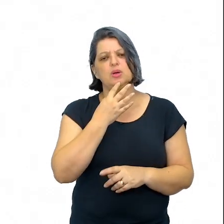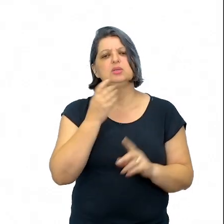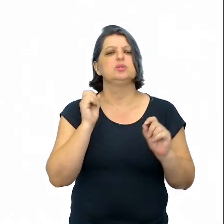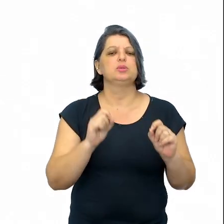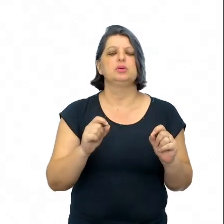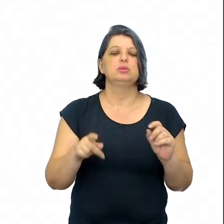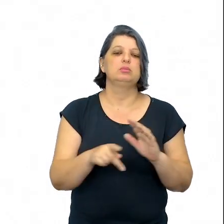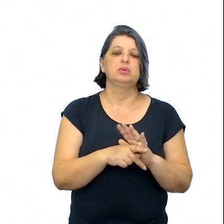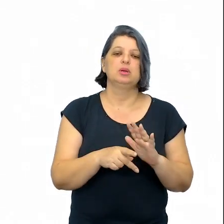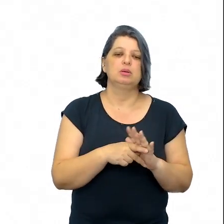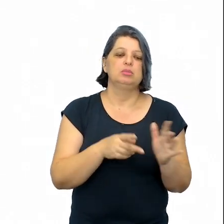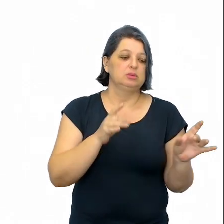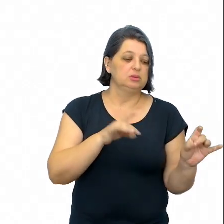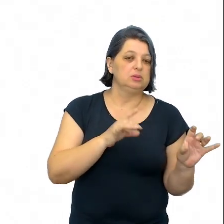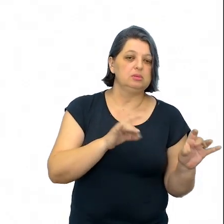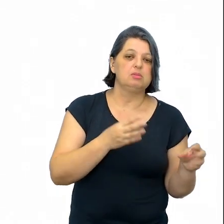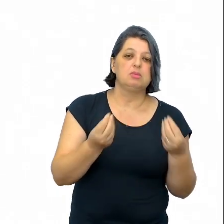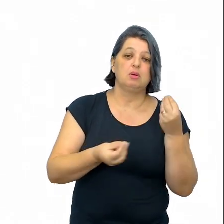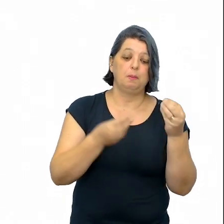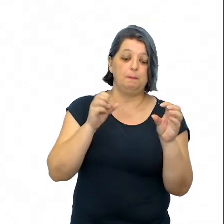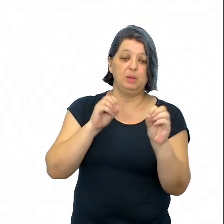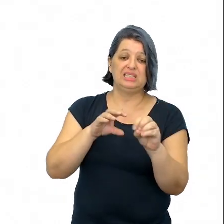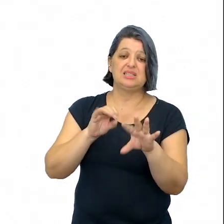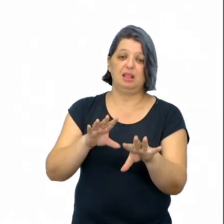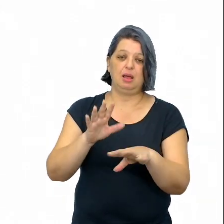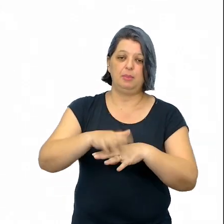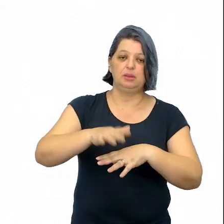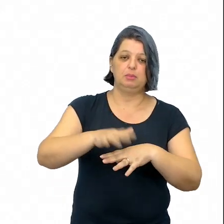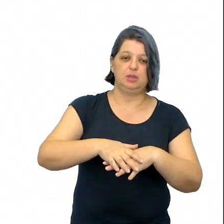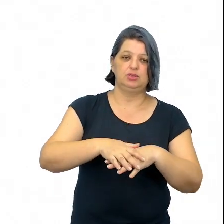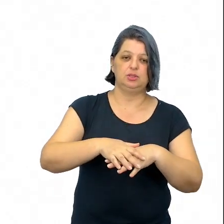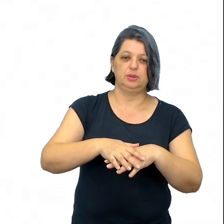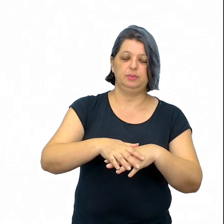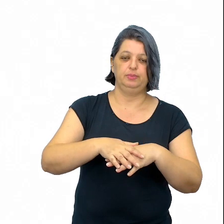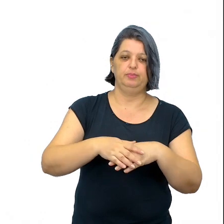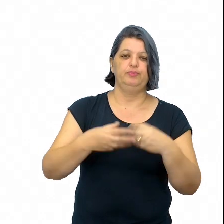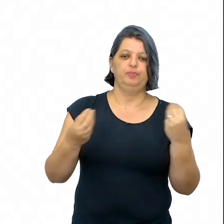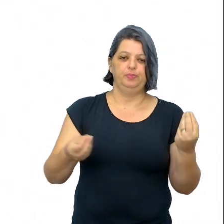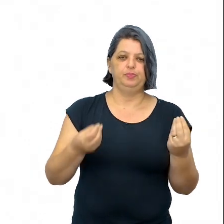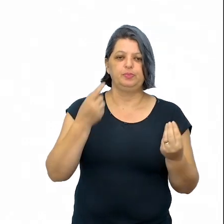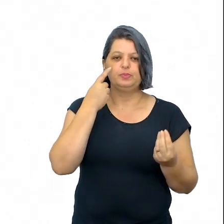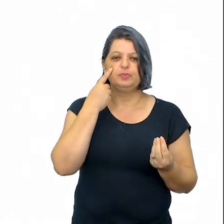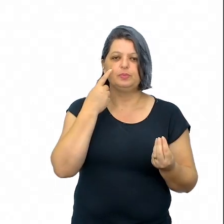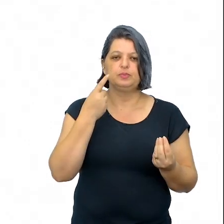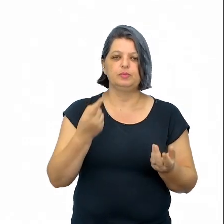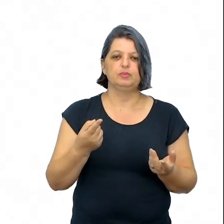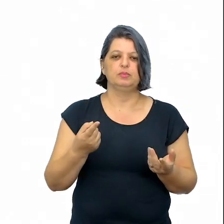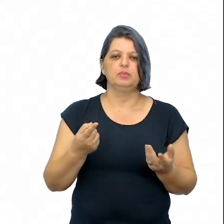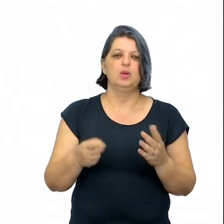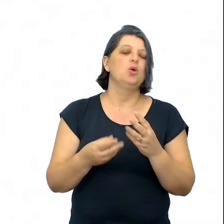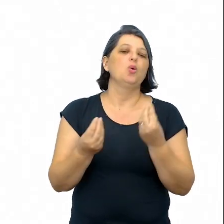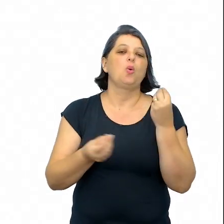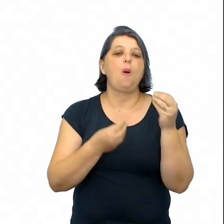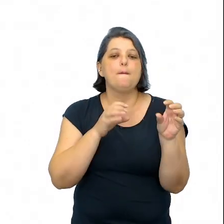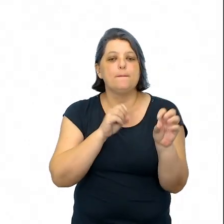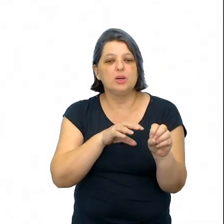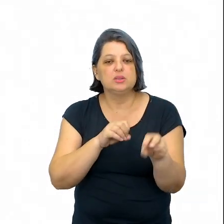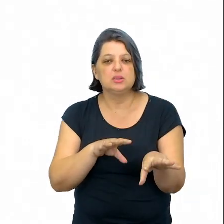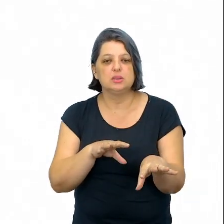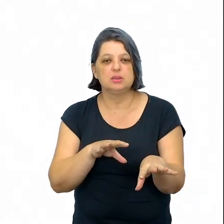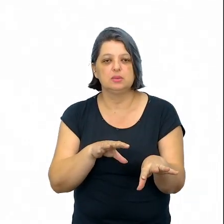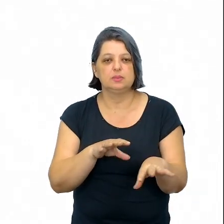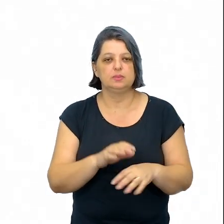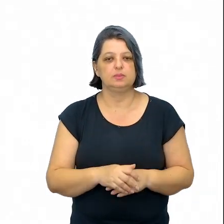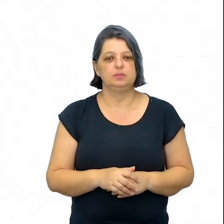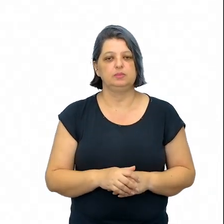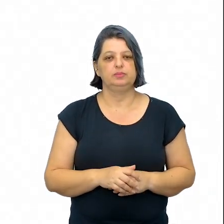conteúdo especializado? Como que ensina a matemática? Como que ensina a porcentagem? Como que faz esse ensino para nós? Além disso, eu